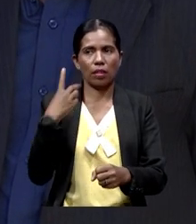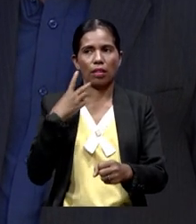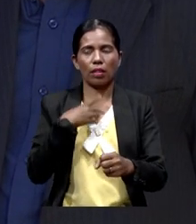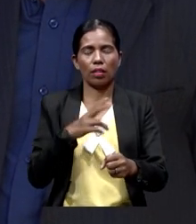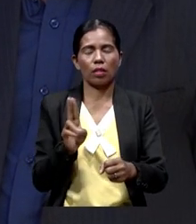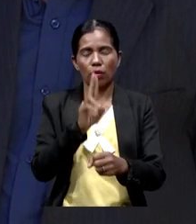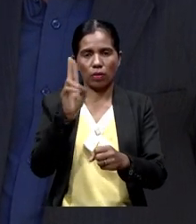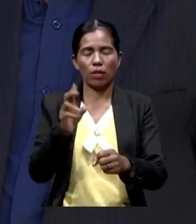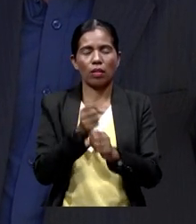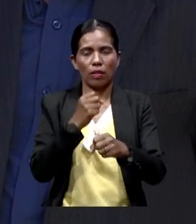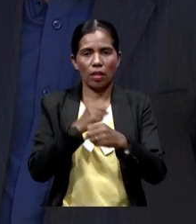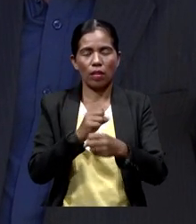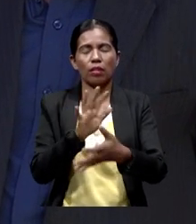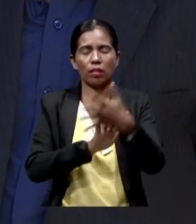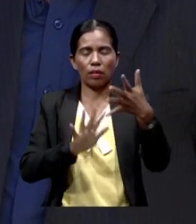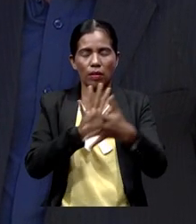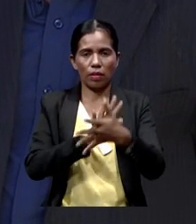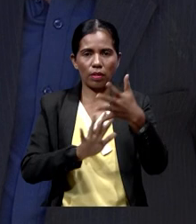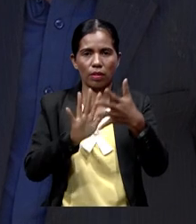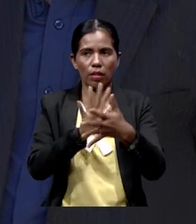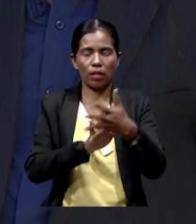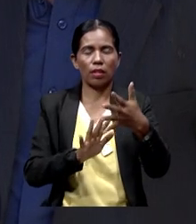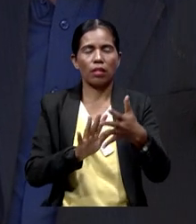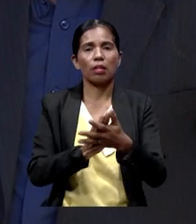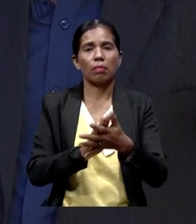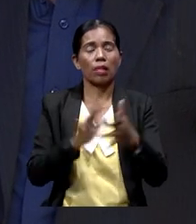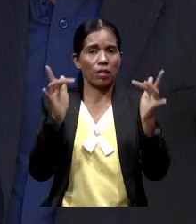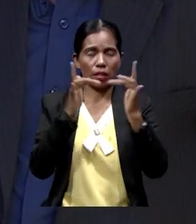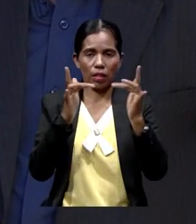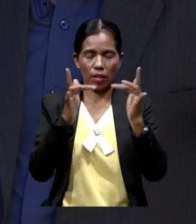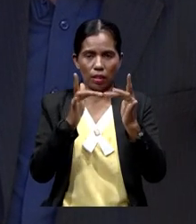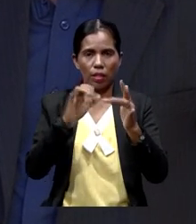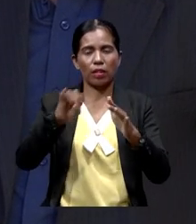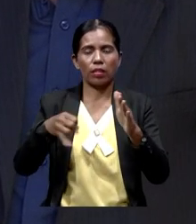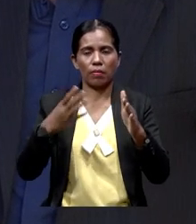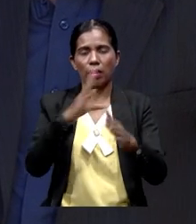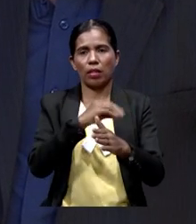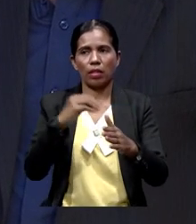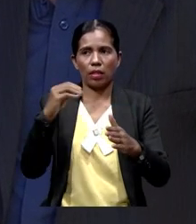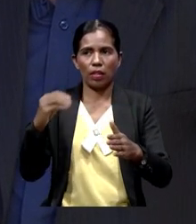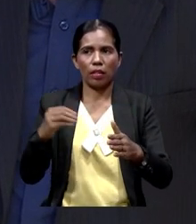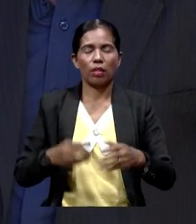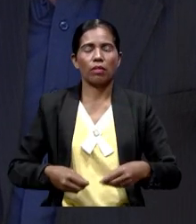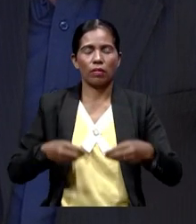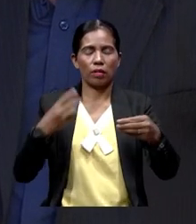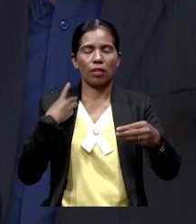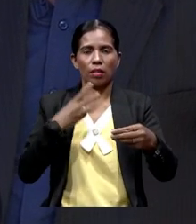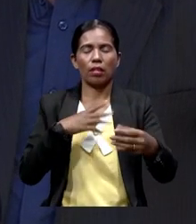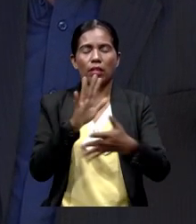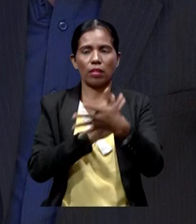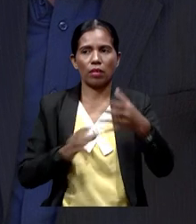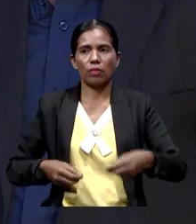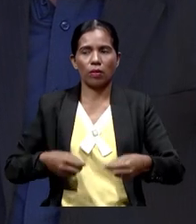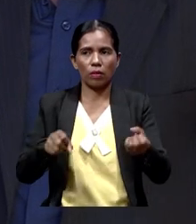aproveito a ocasião para o lançamento da plataforma digital App Gemen, nós festejamos o aniversário, com apoio